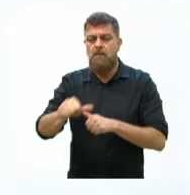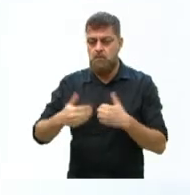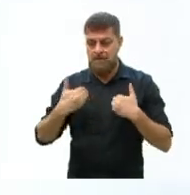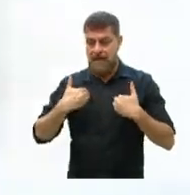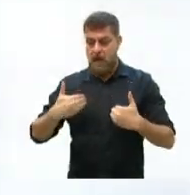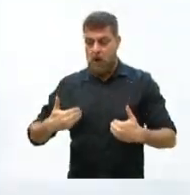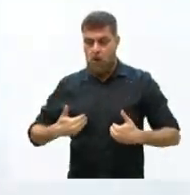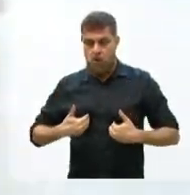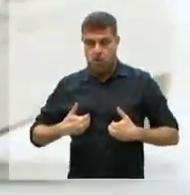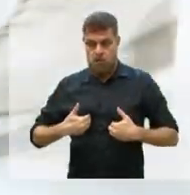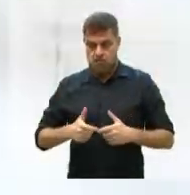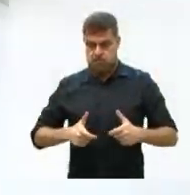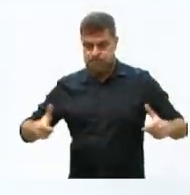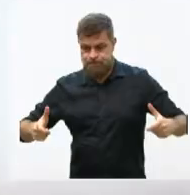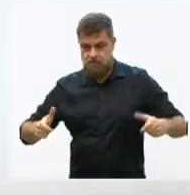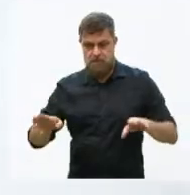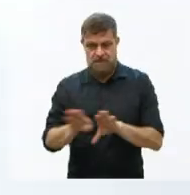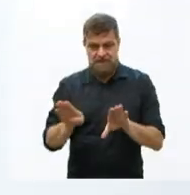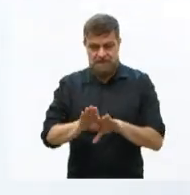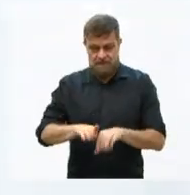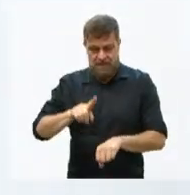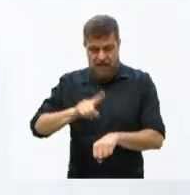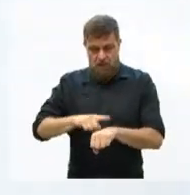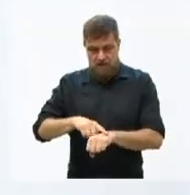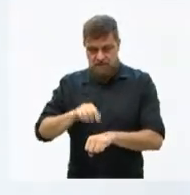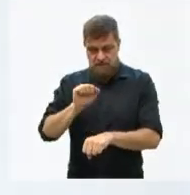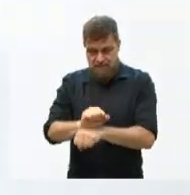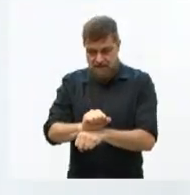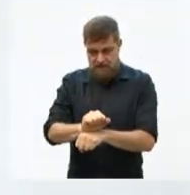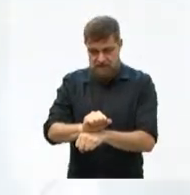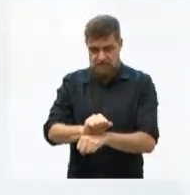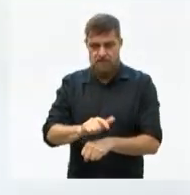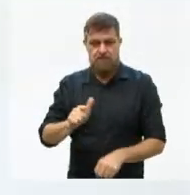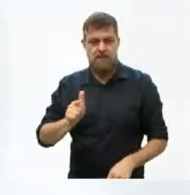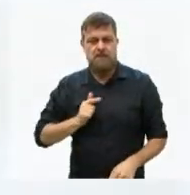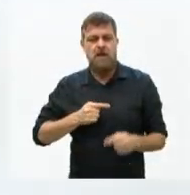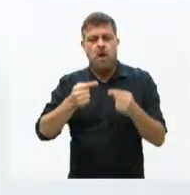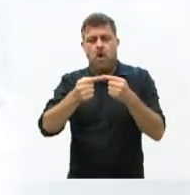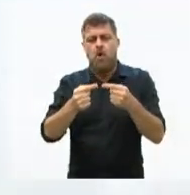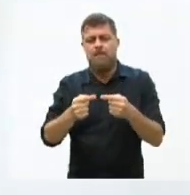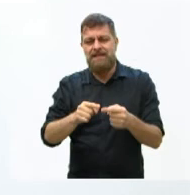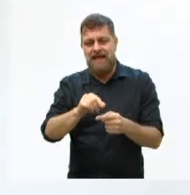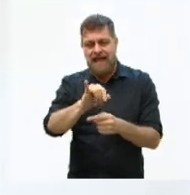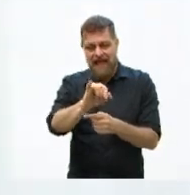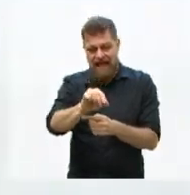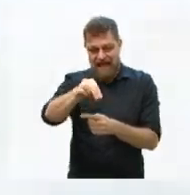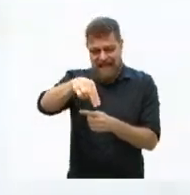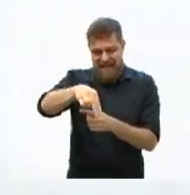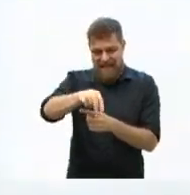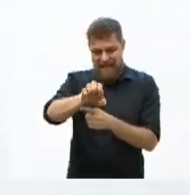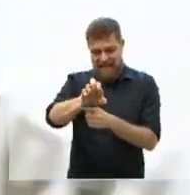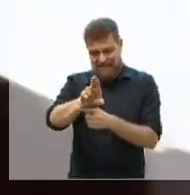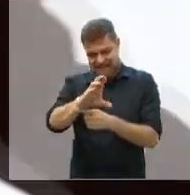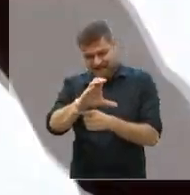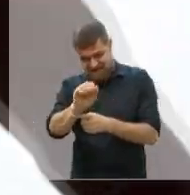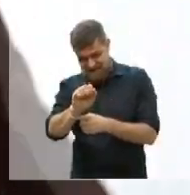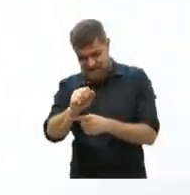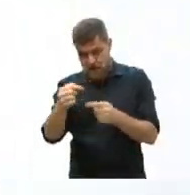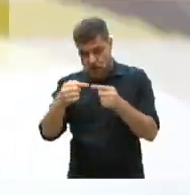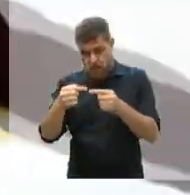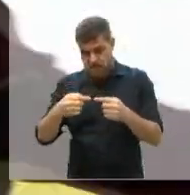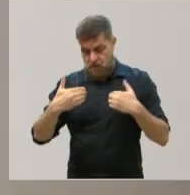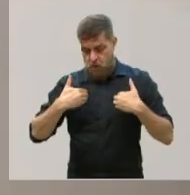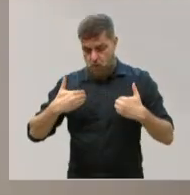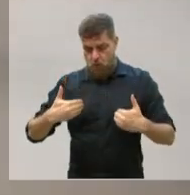rápido? Porque existe uma coisa em física chamada momento de inércia. O momento de inércia tem a ver com o formato do corpo e